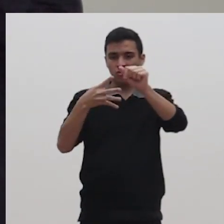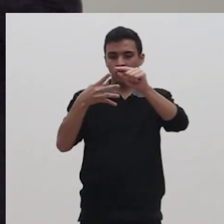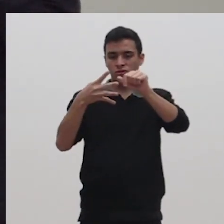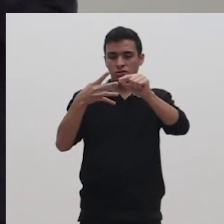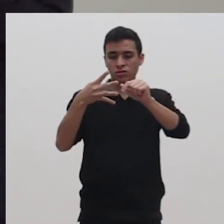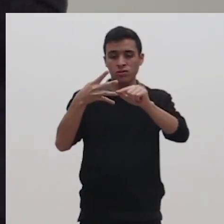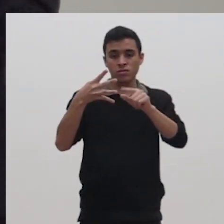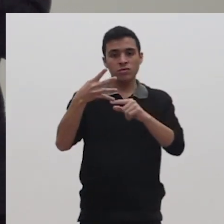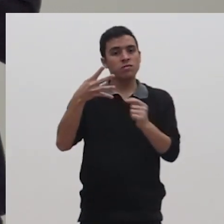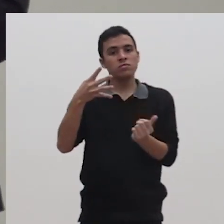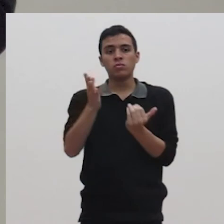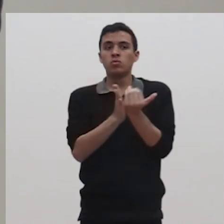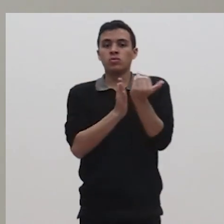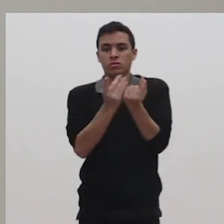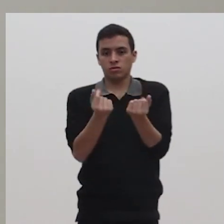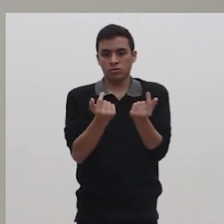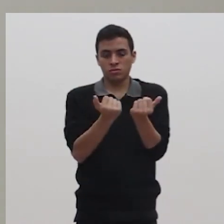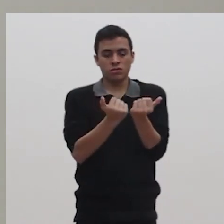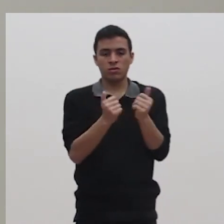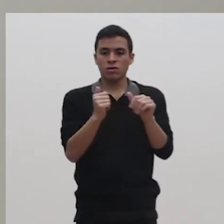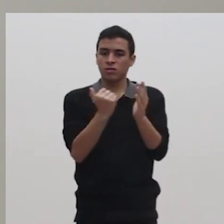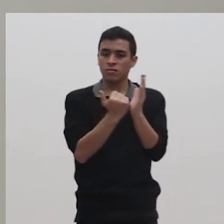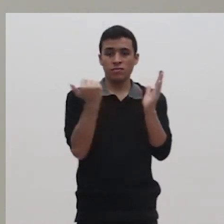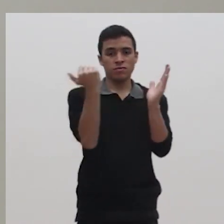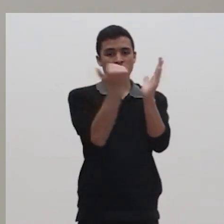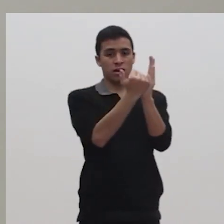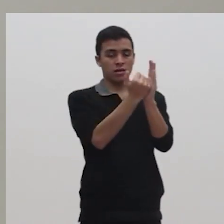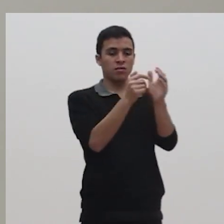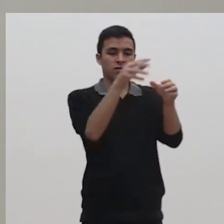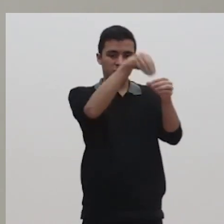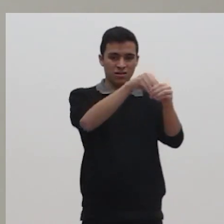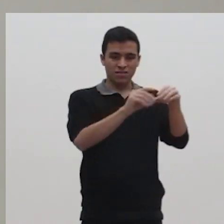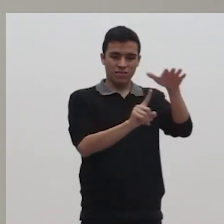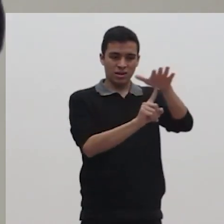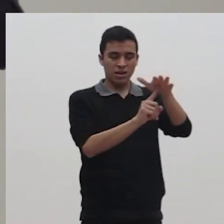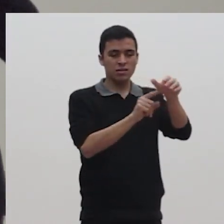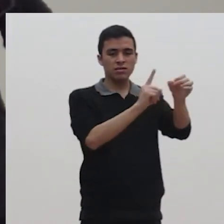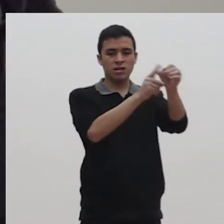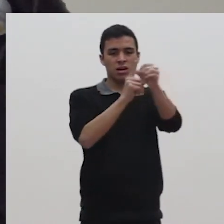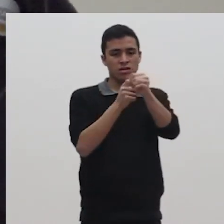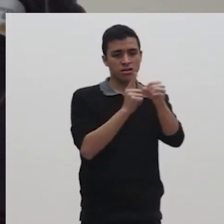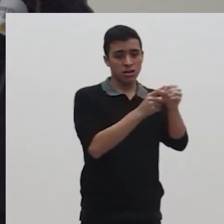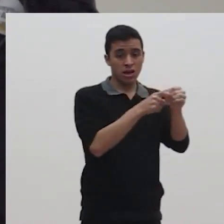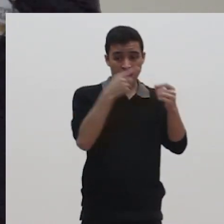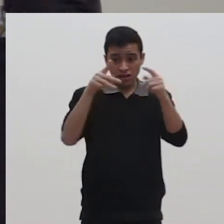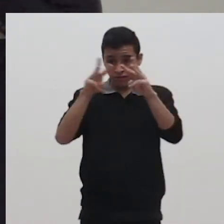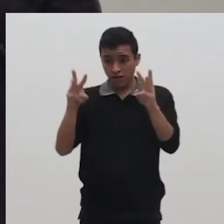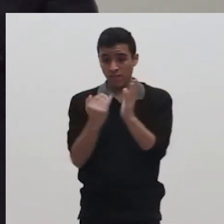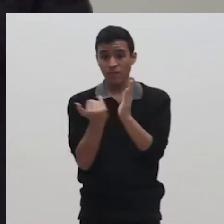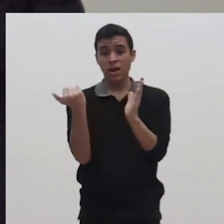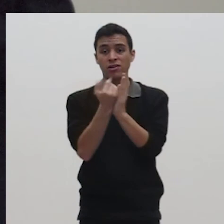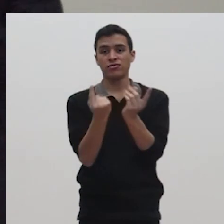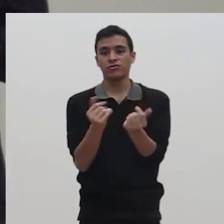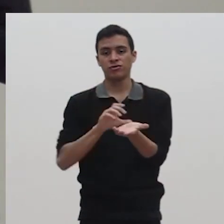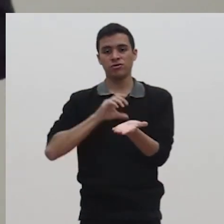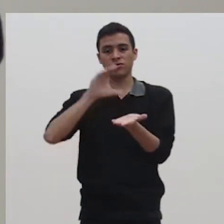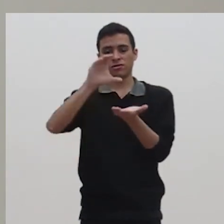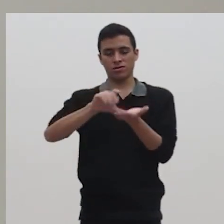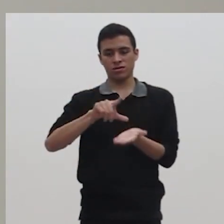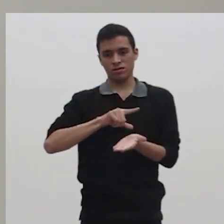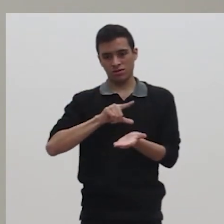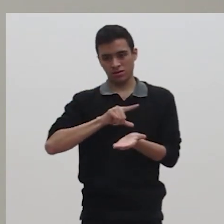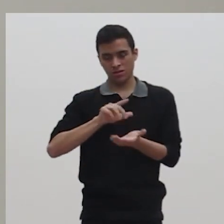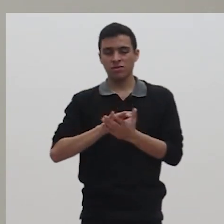né? É mais do que quase 390 cidades do Estado do Paraná. O nosso orçamento é maior do que todas essas